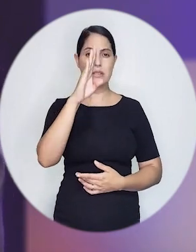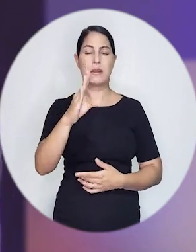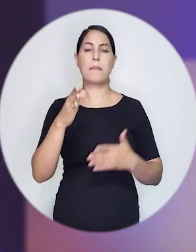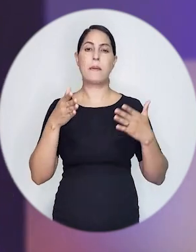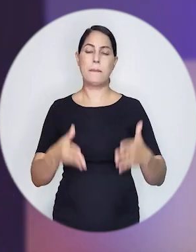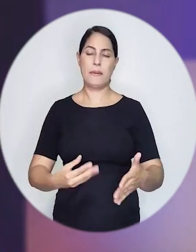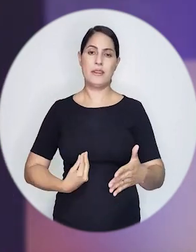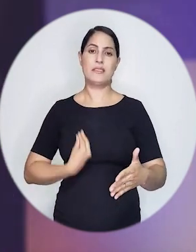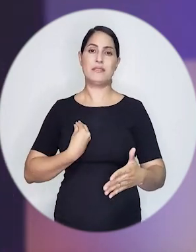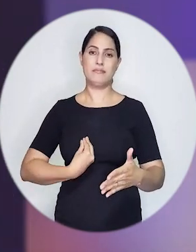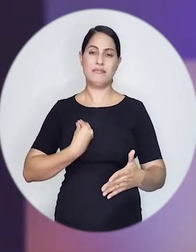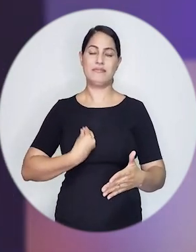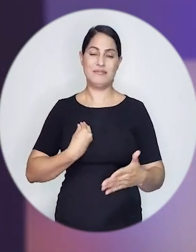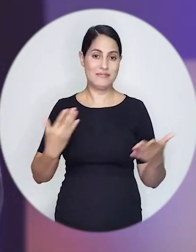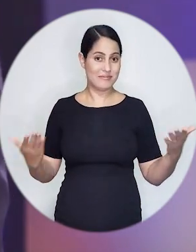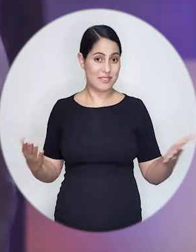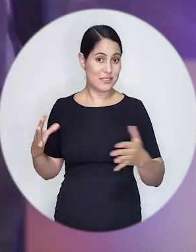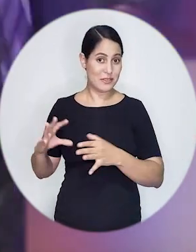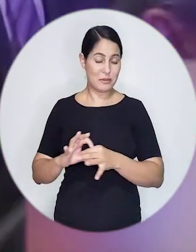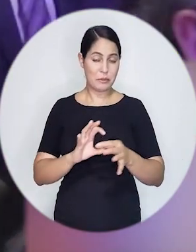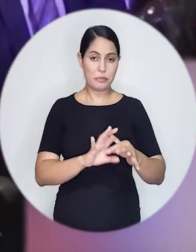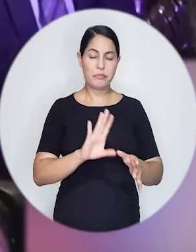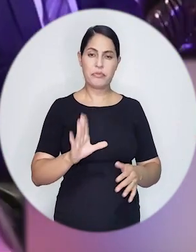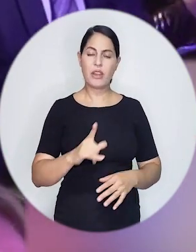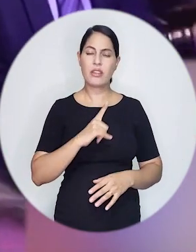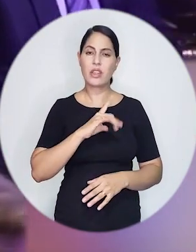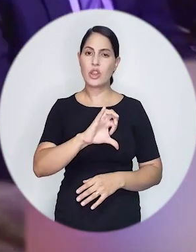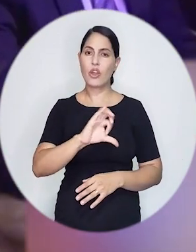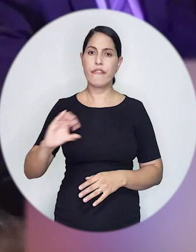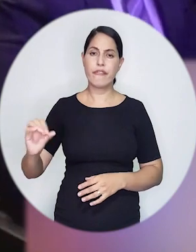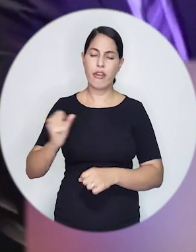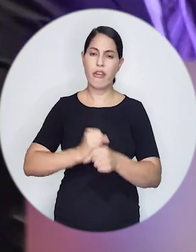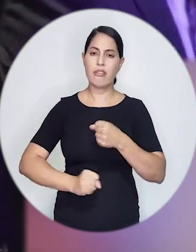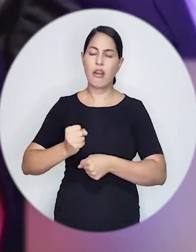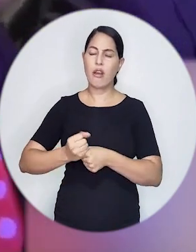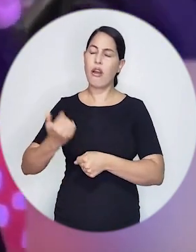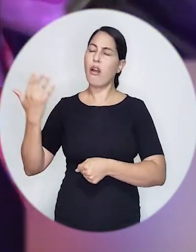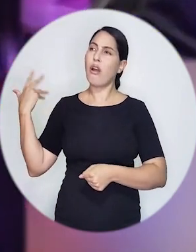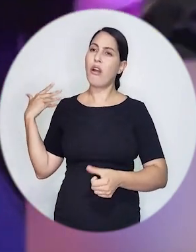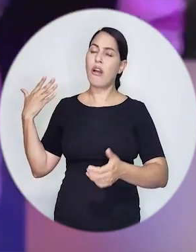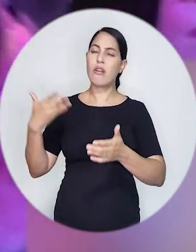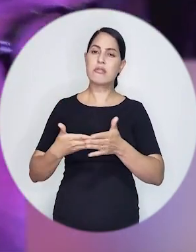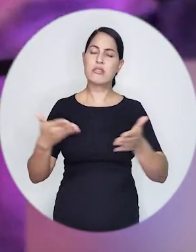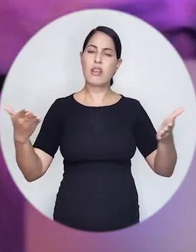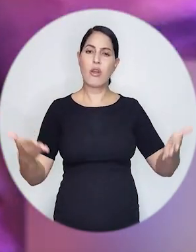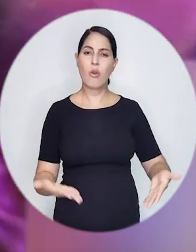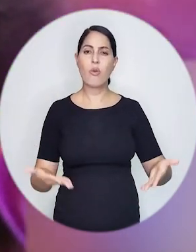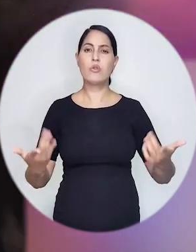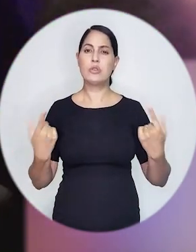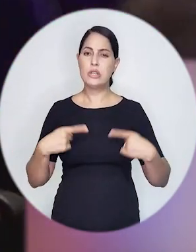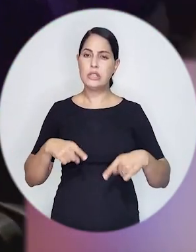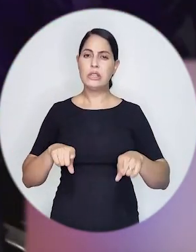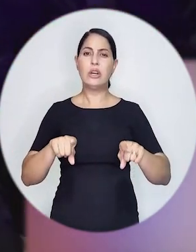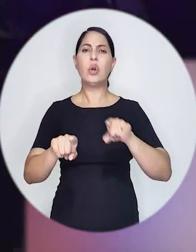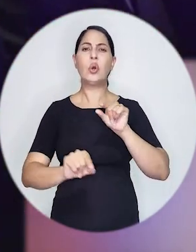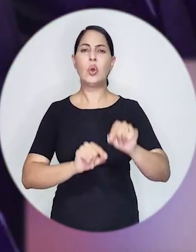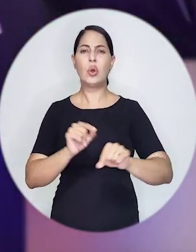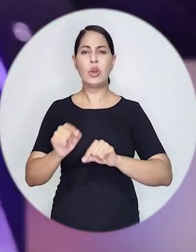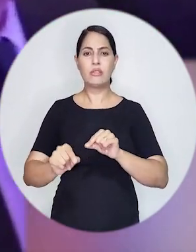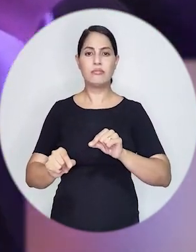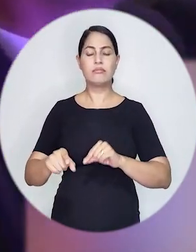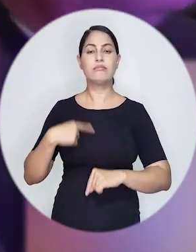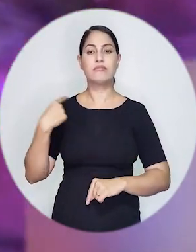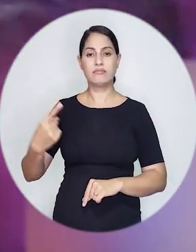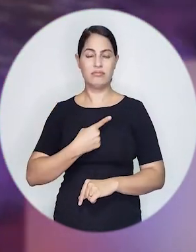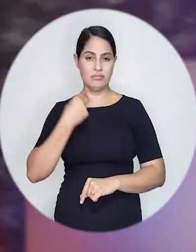são figuras imprescindíveis. Essa memória institucional é o espelho da cidadania no Estado. Em 9 décadas de existência,